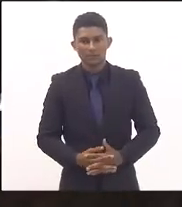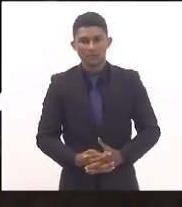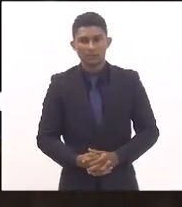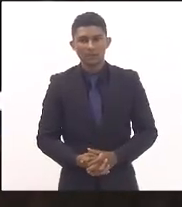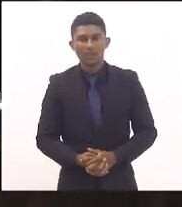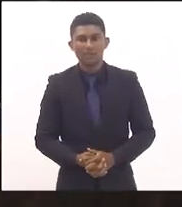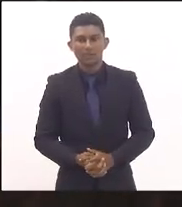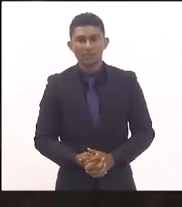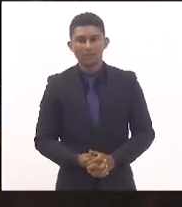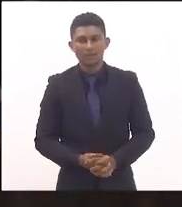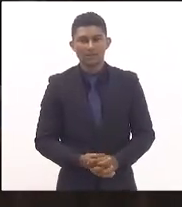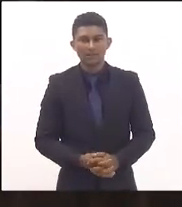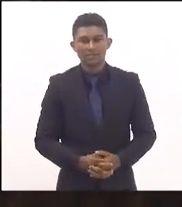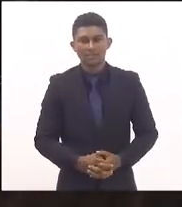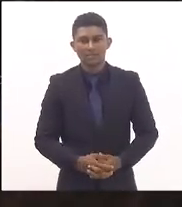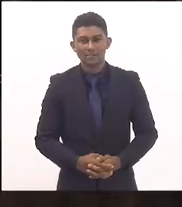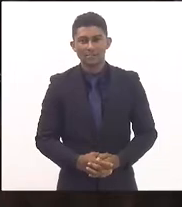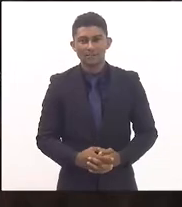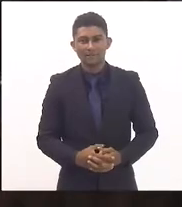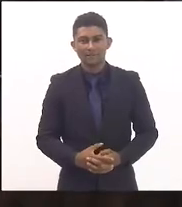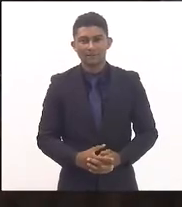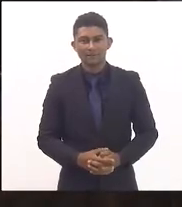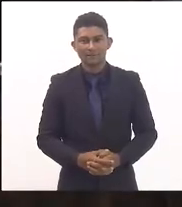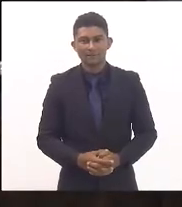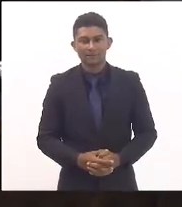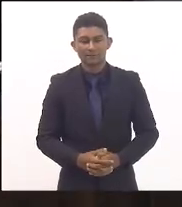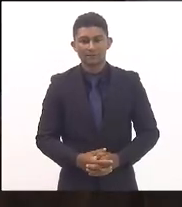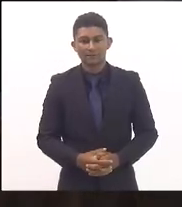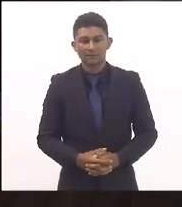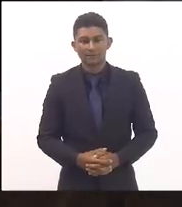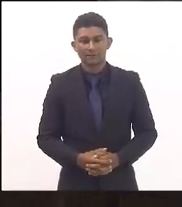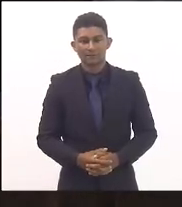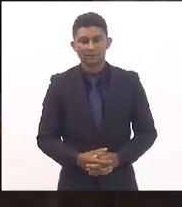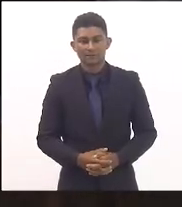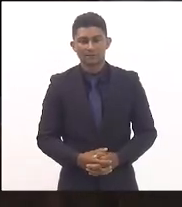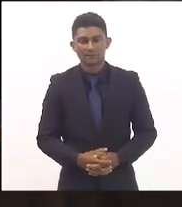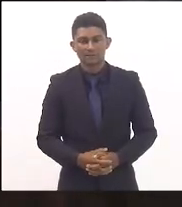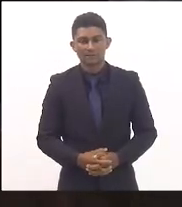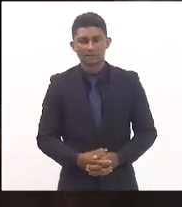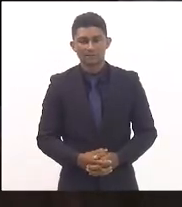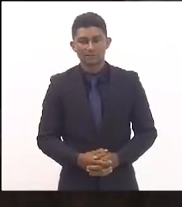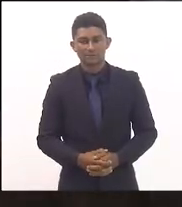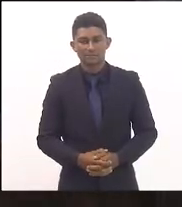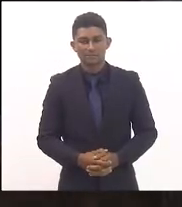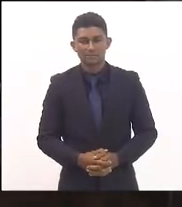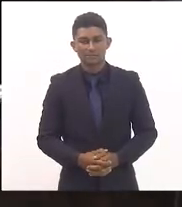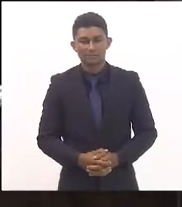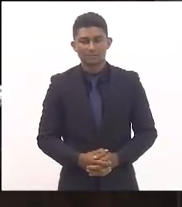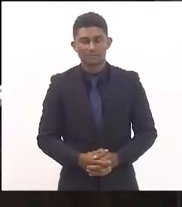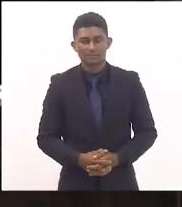O Natal do Senhor E aí